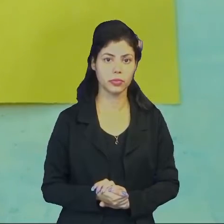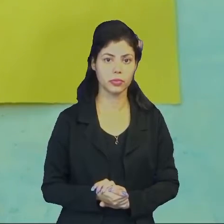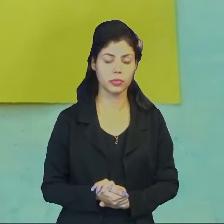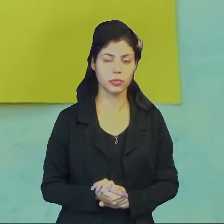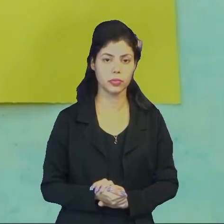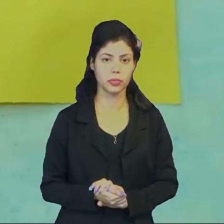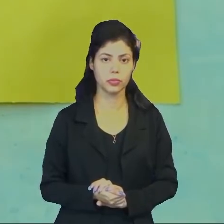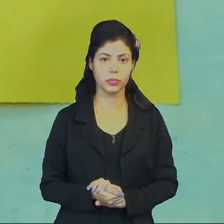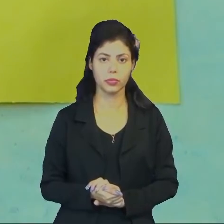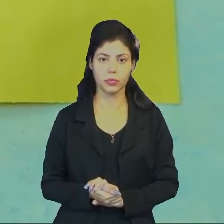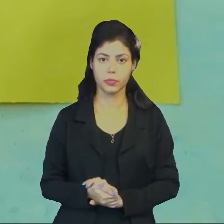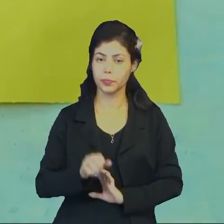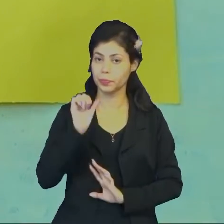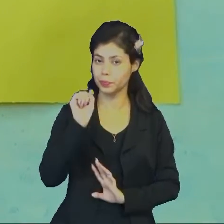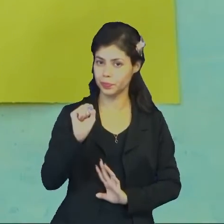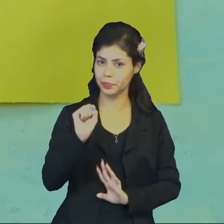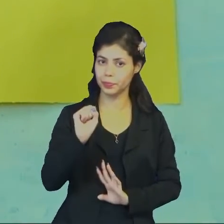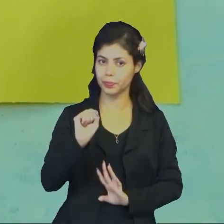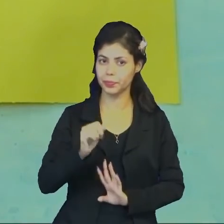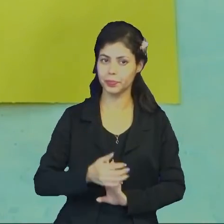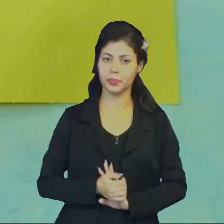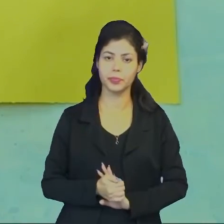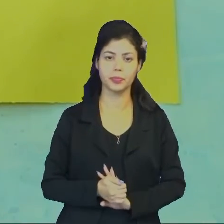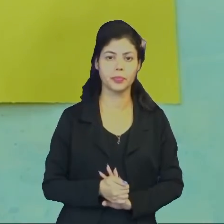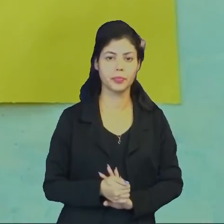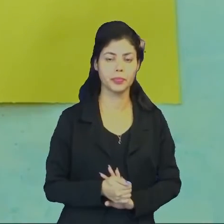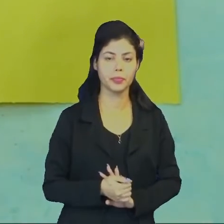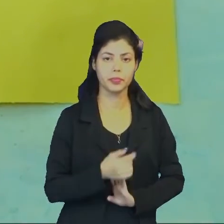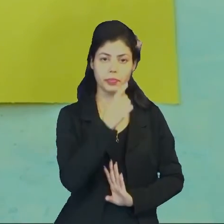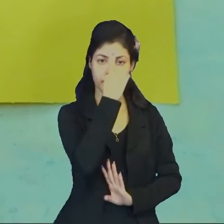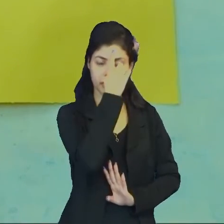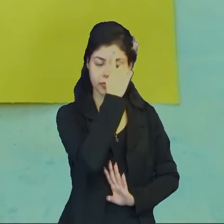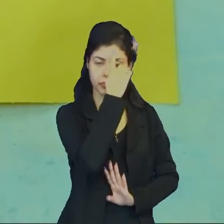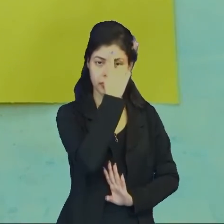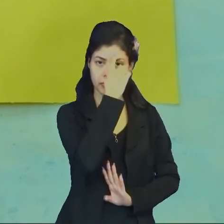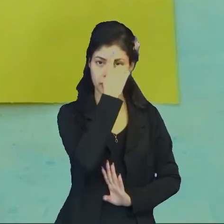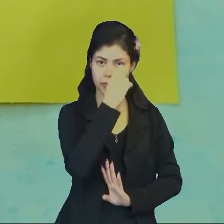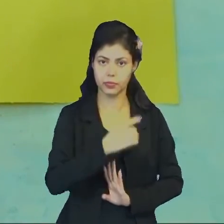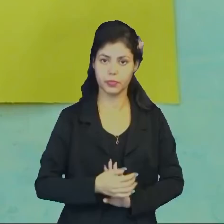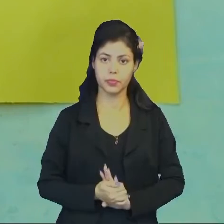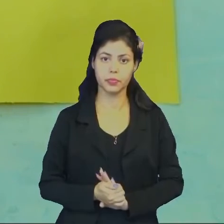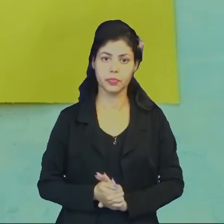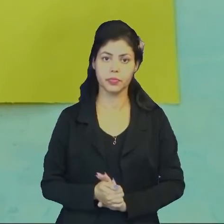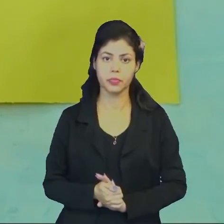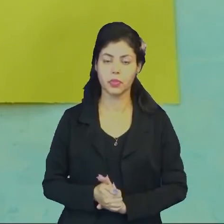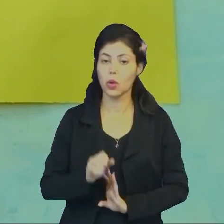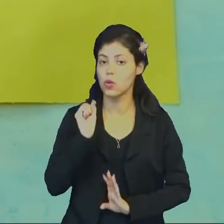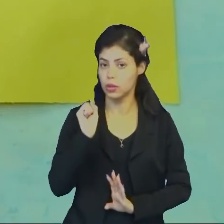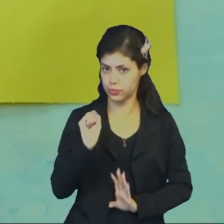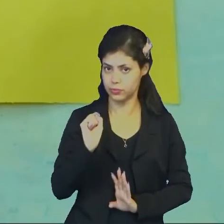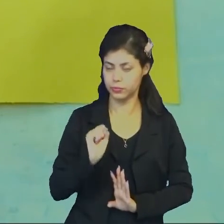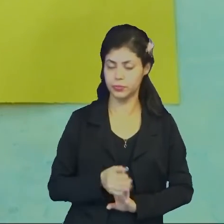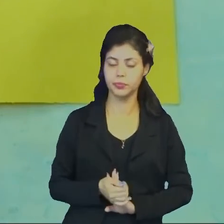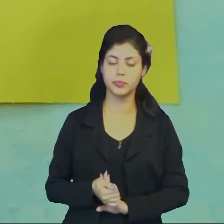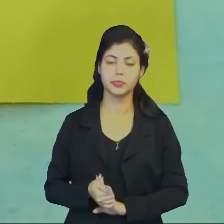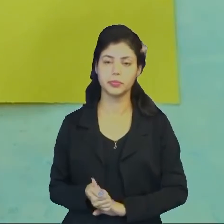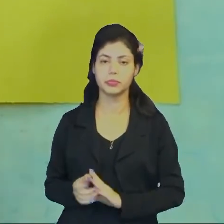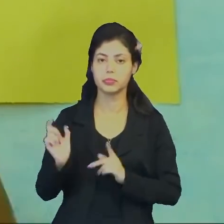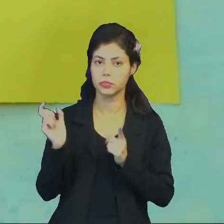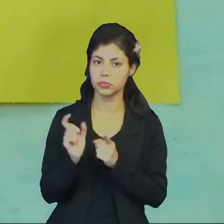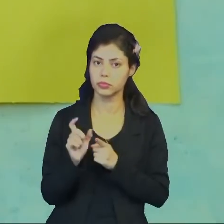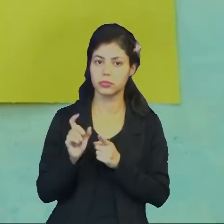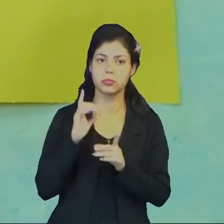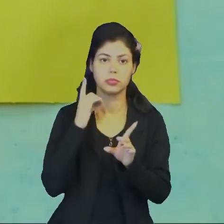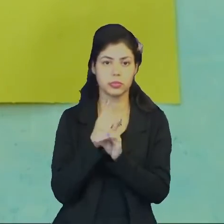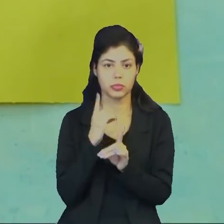raposa, com S. Tem um som de Z, mas é com S, tá? Palavras que é natural a